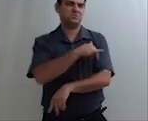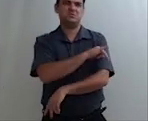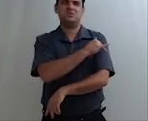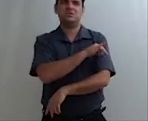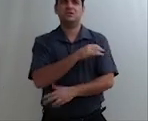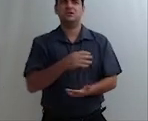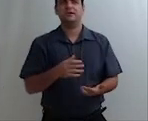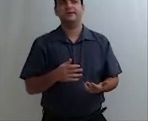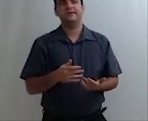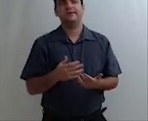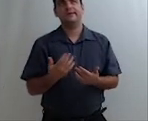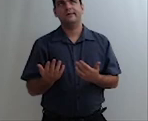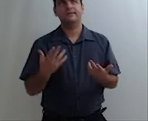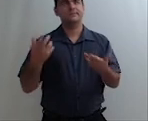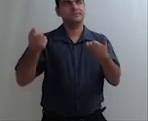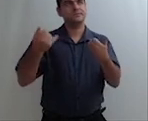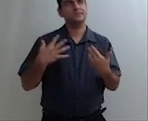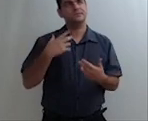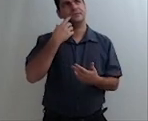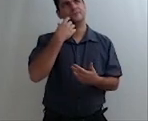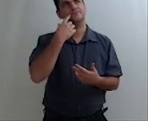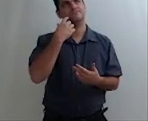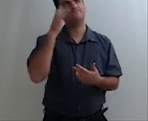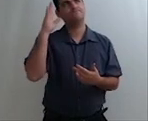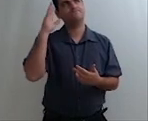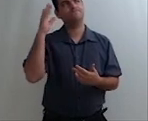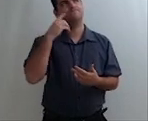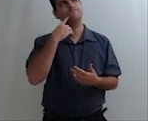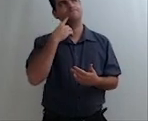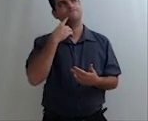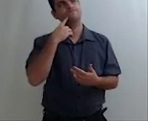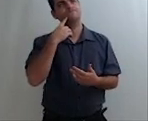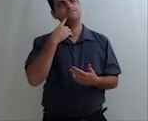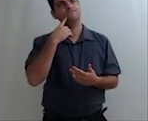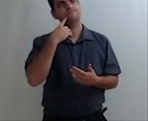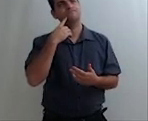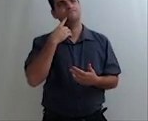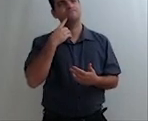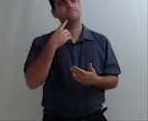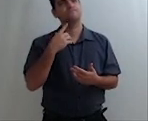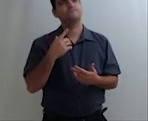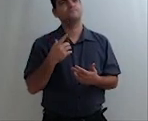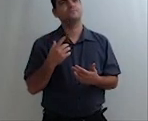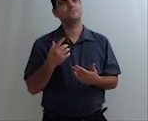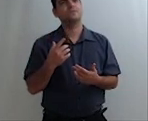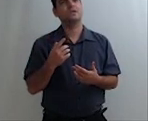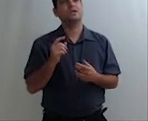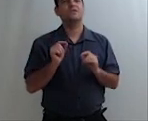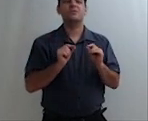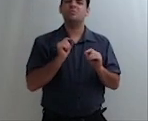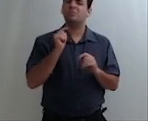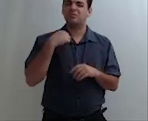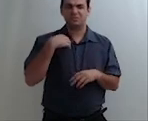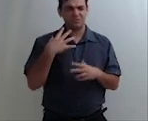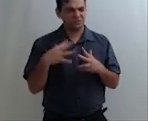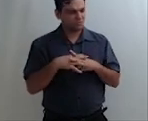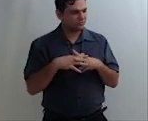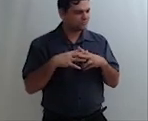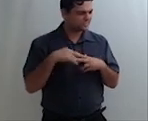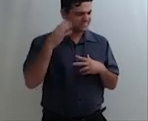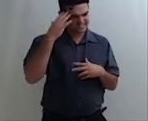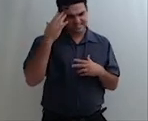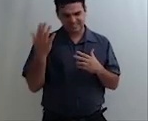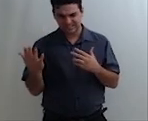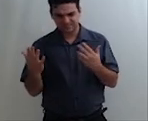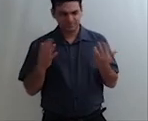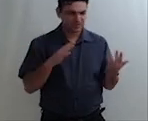fiquei um tanto quanto eh com receio de pegar o processo porque é uma ação penal